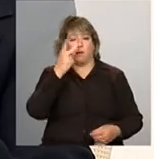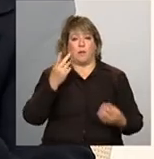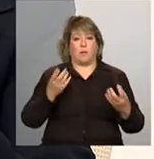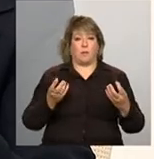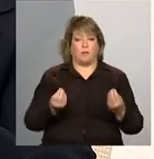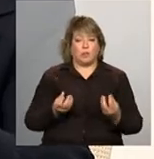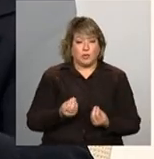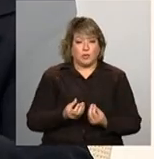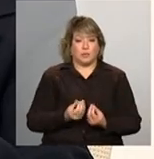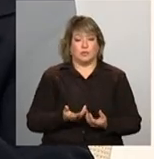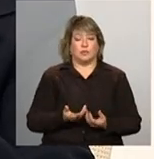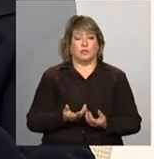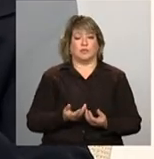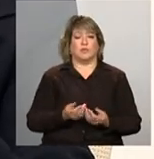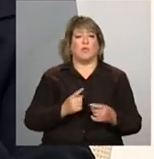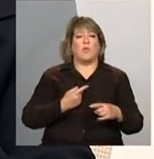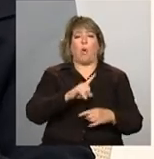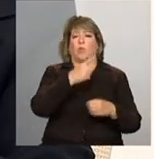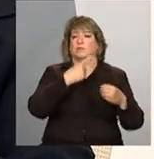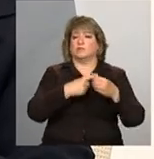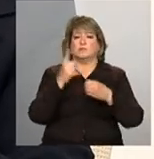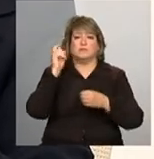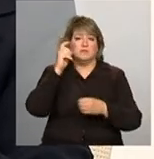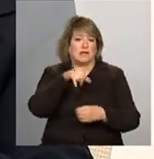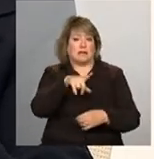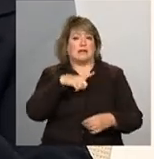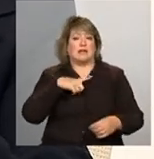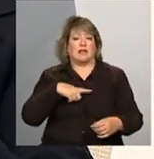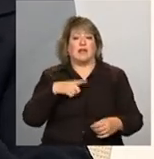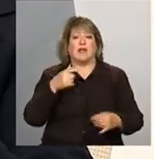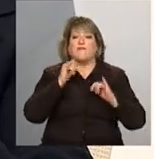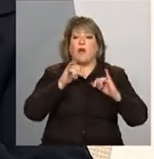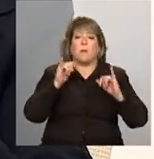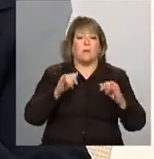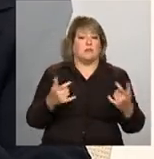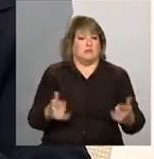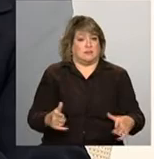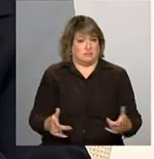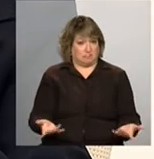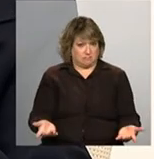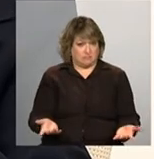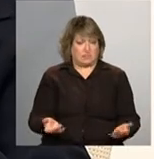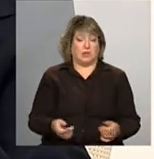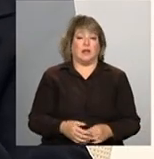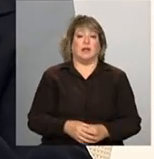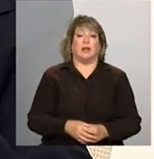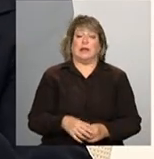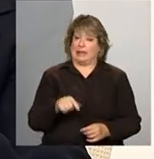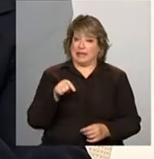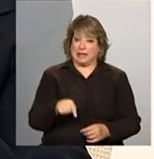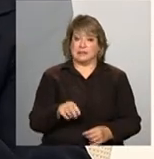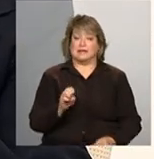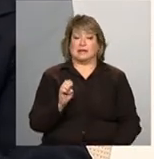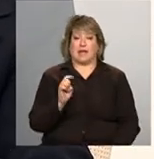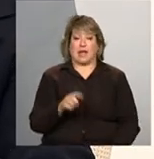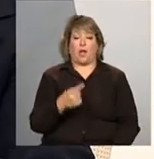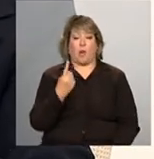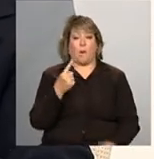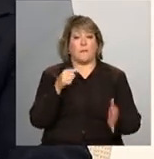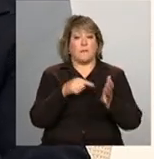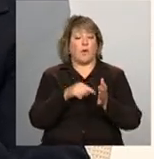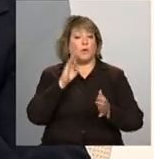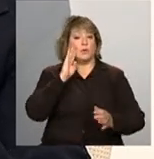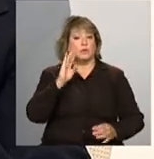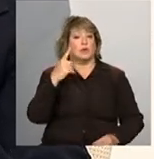bastante vulnerável, eles têm muita dificuldade de acesso à informação, não é? Então, esse é um ponto. E um